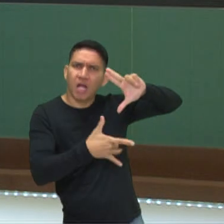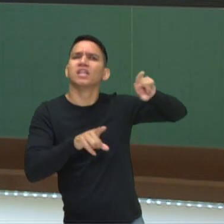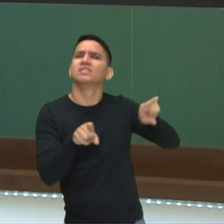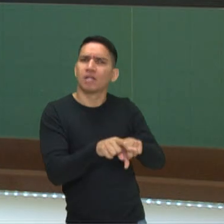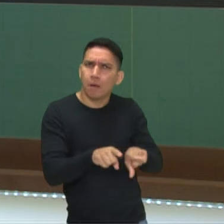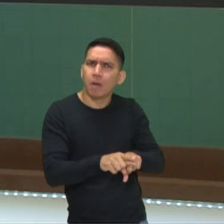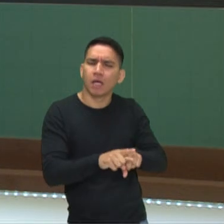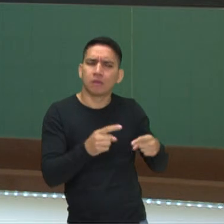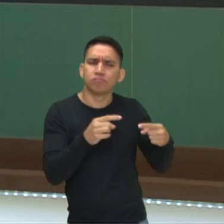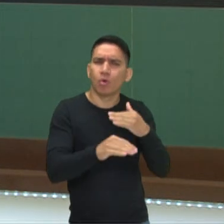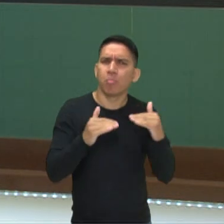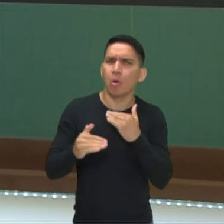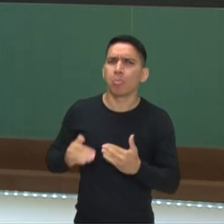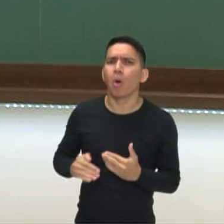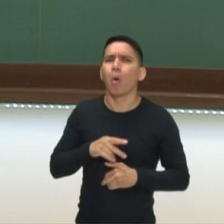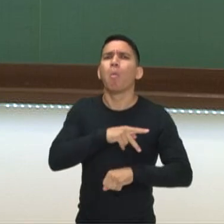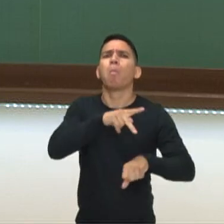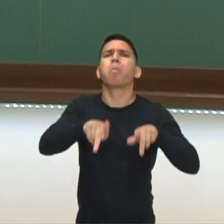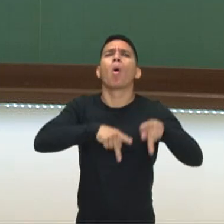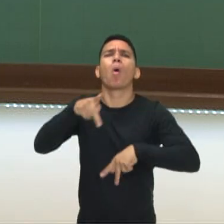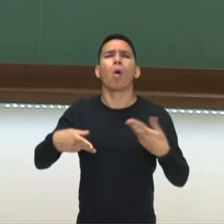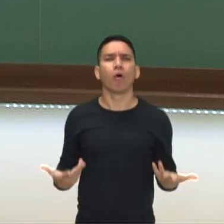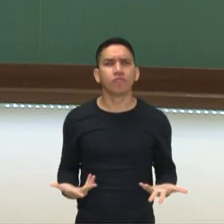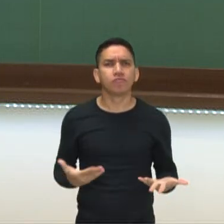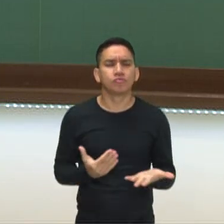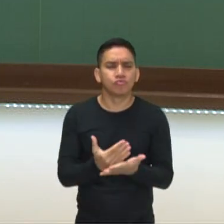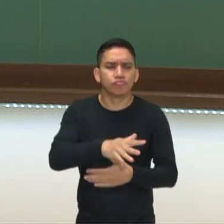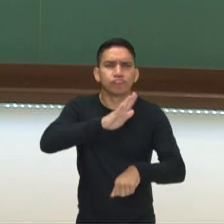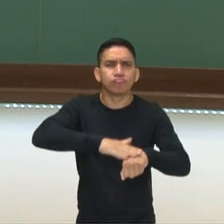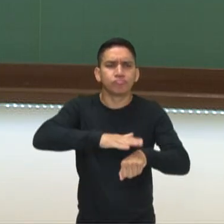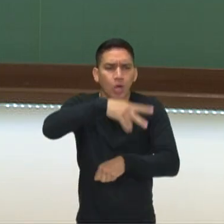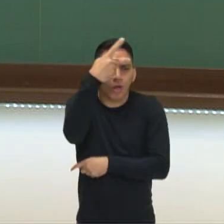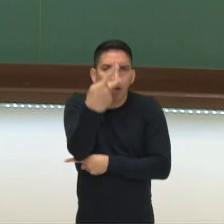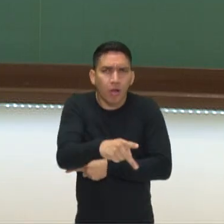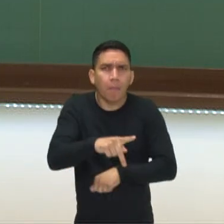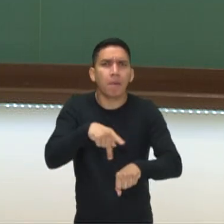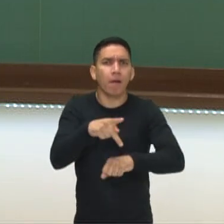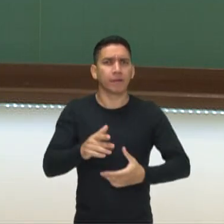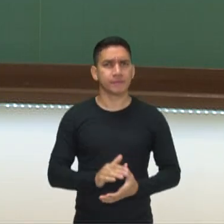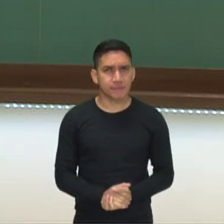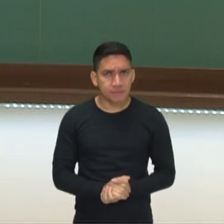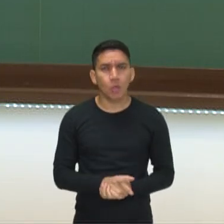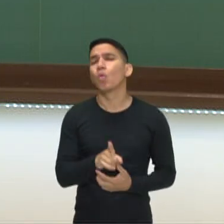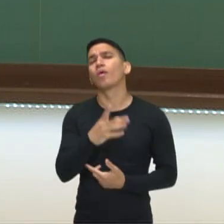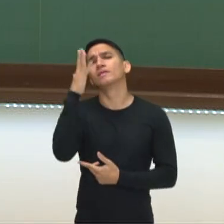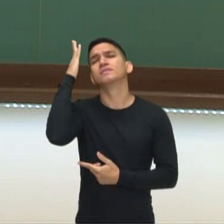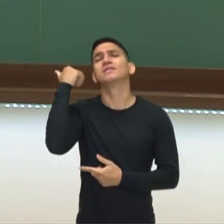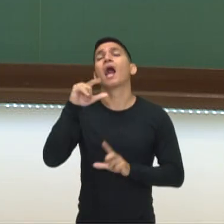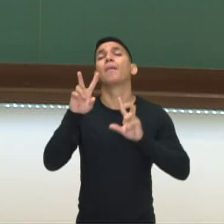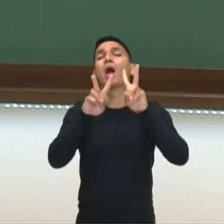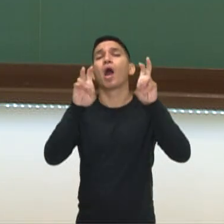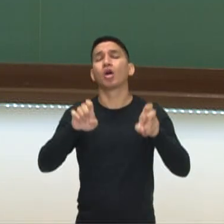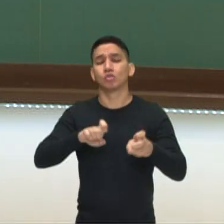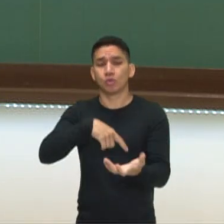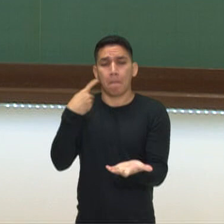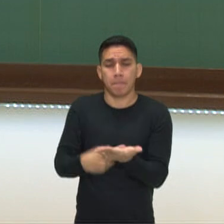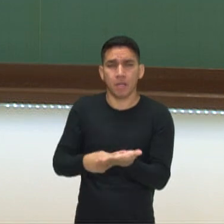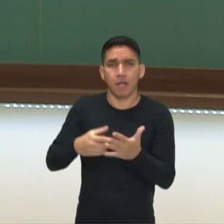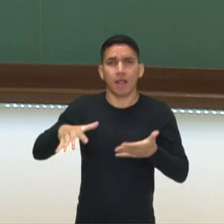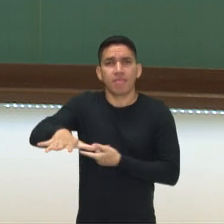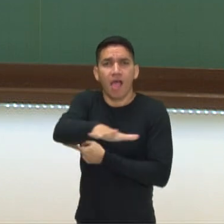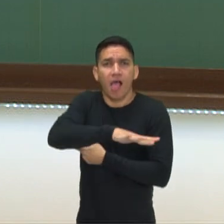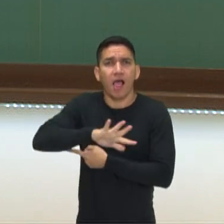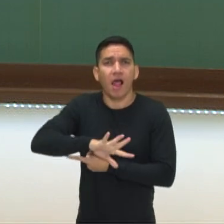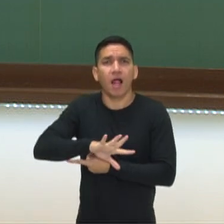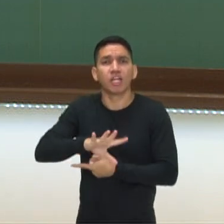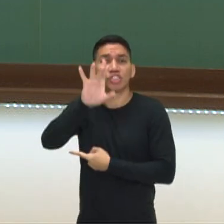povos originários? O que você sabe sobre a demarcação de terras, os direitos desses povos originários?